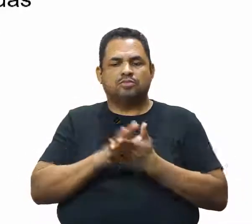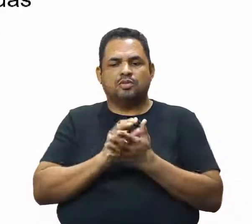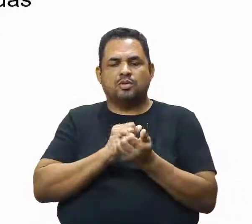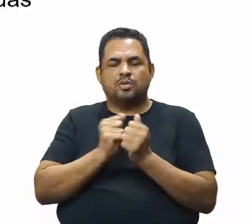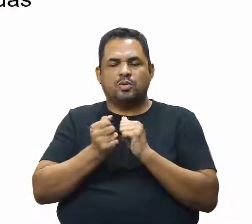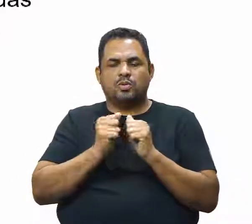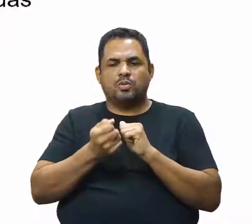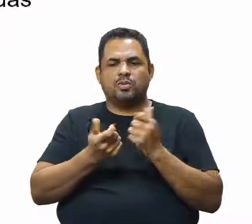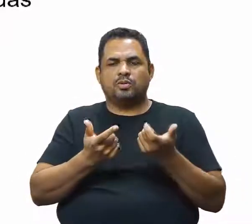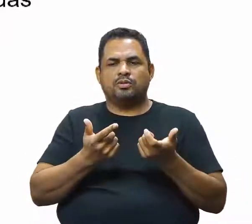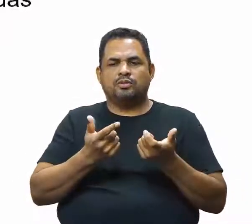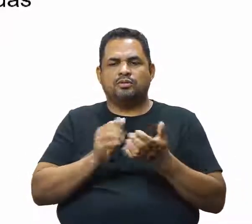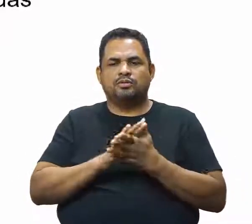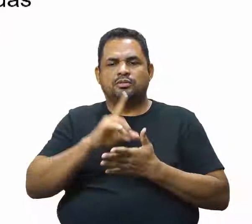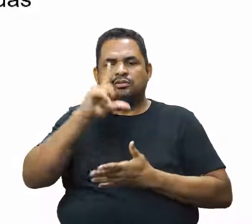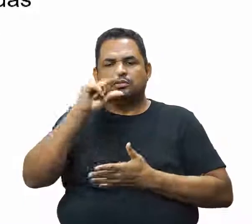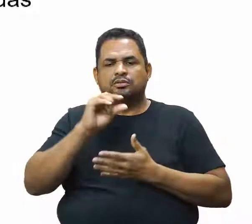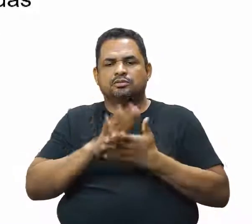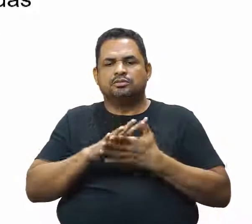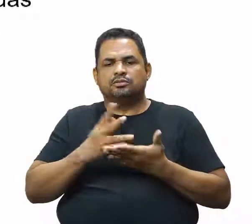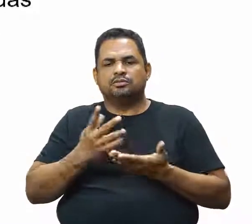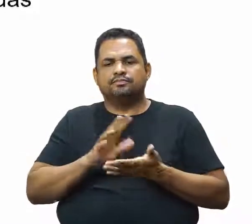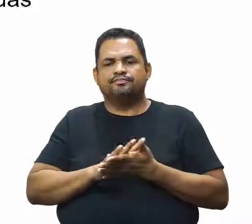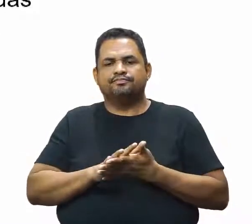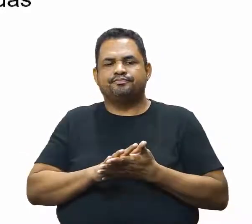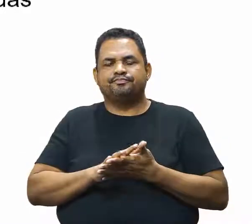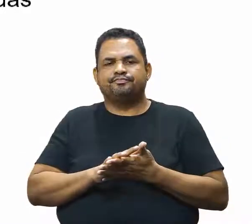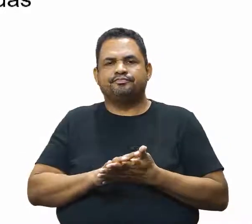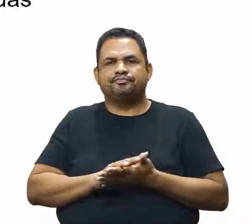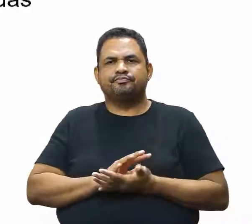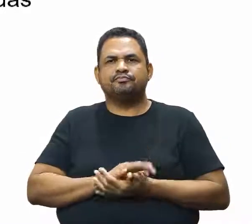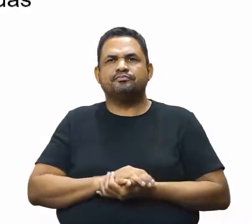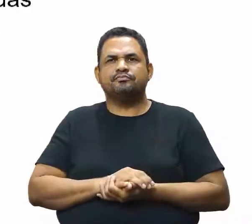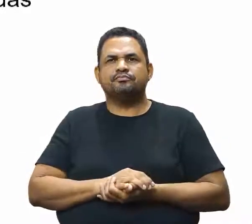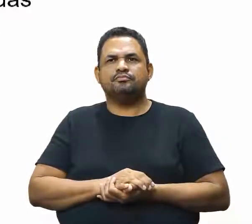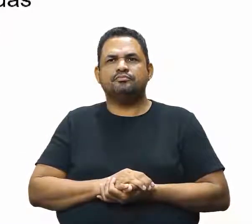controle para diminuir o potencial de